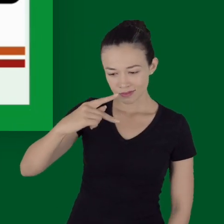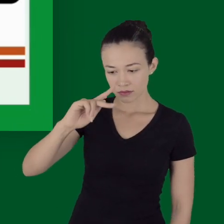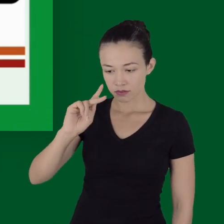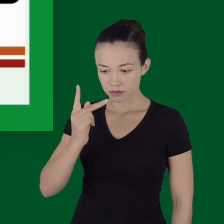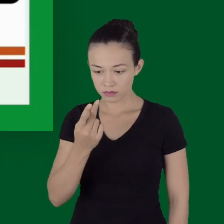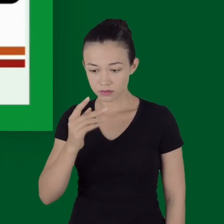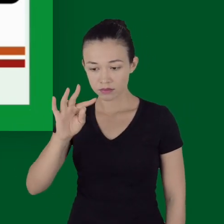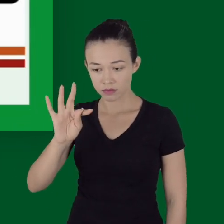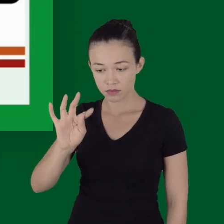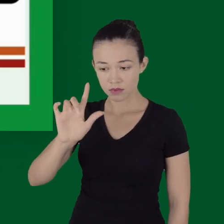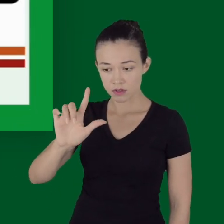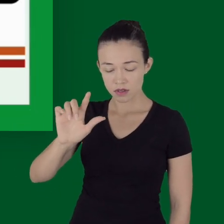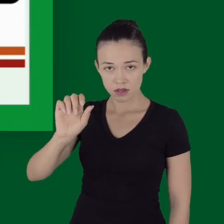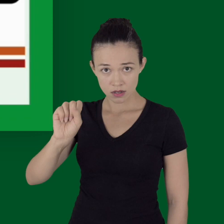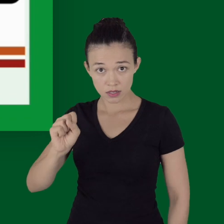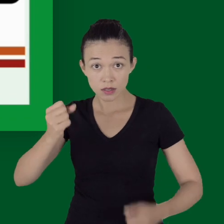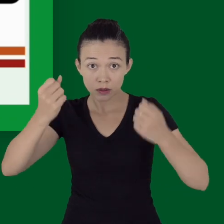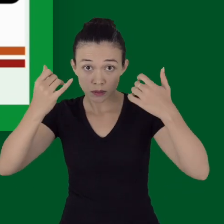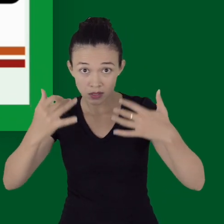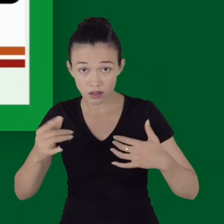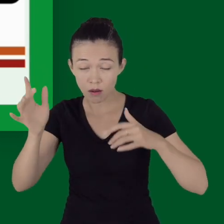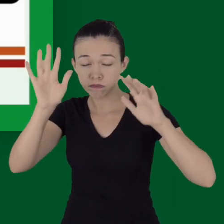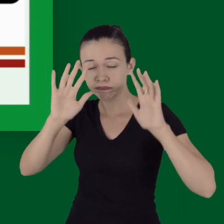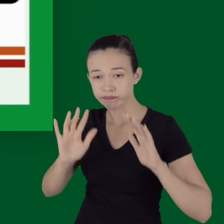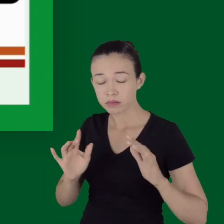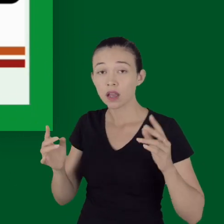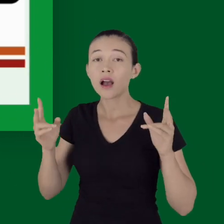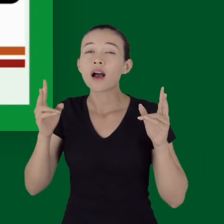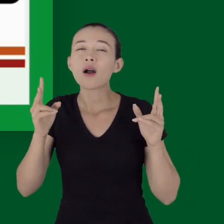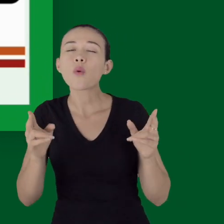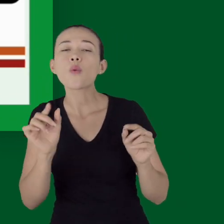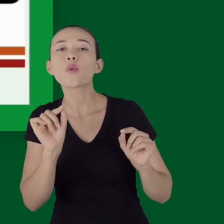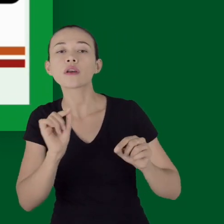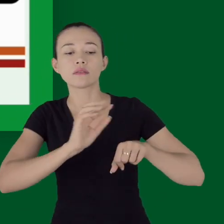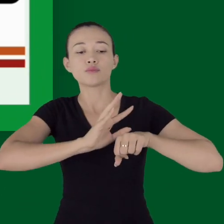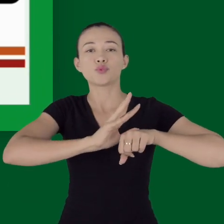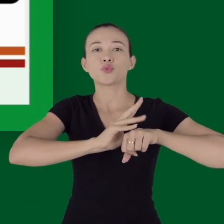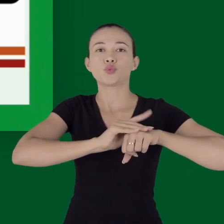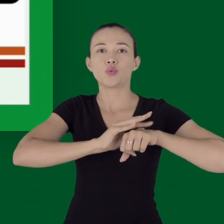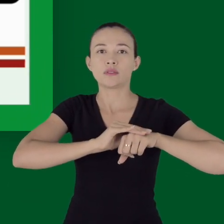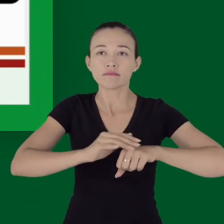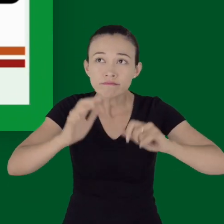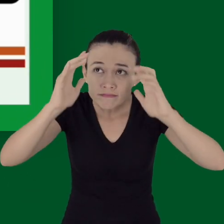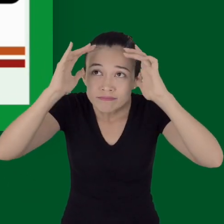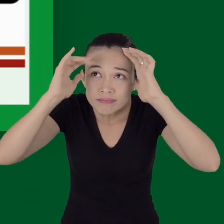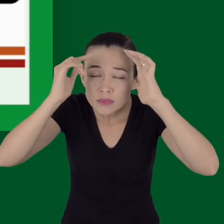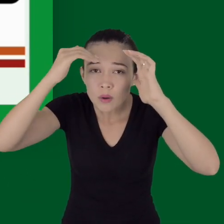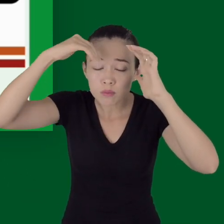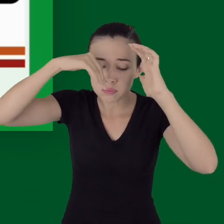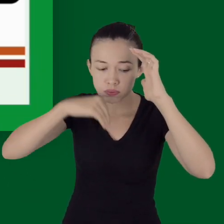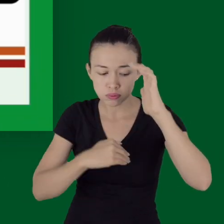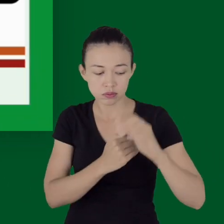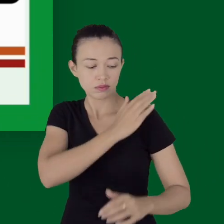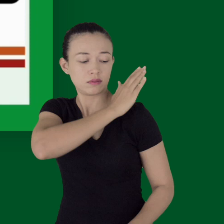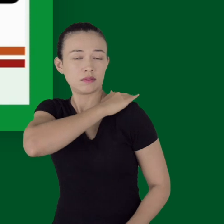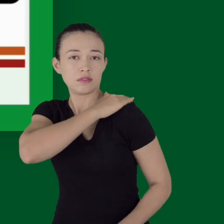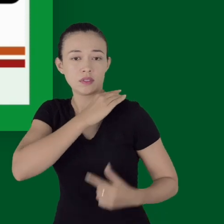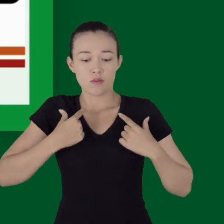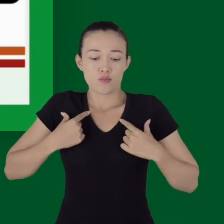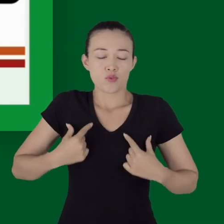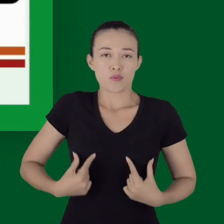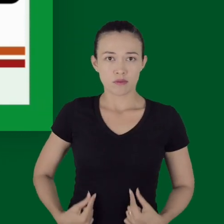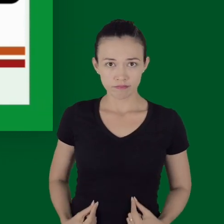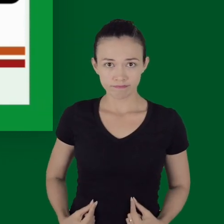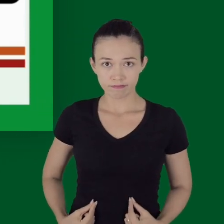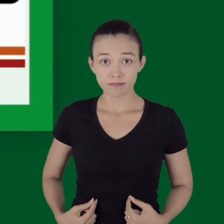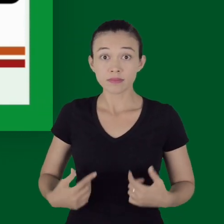trata o afogamento como uma doença neurológica de trajeto pulmonar. Ou seja, o determinante de sobrevida e da função